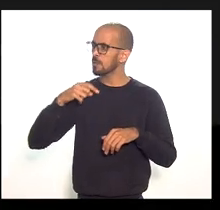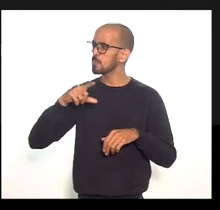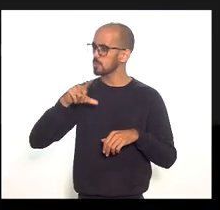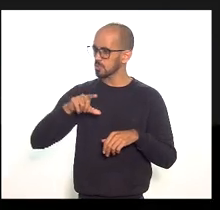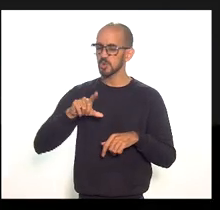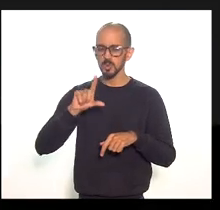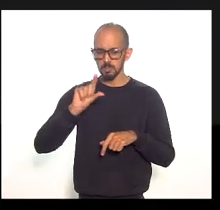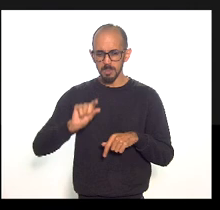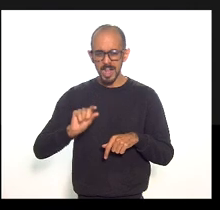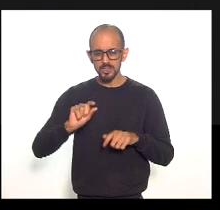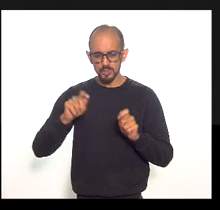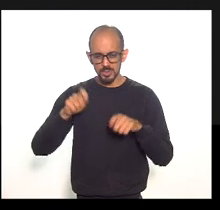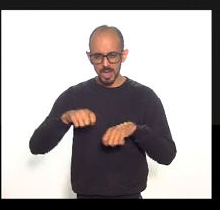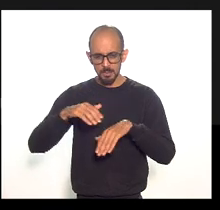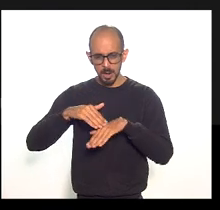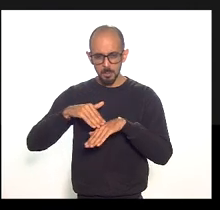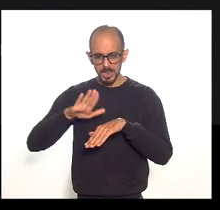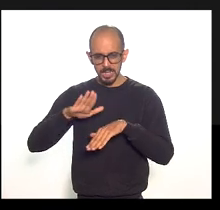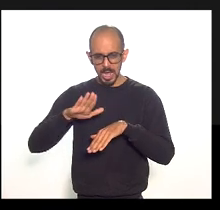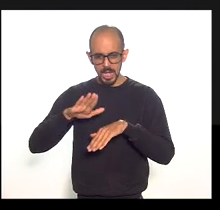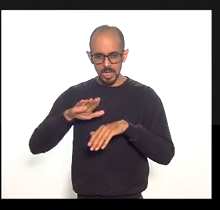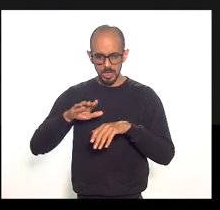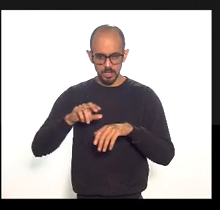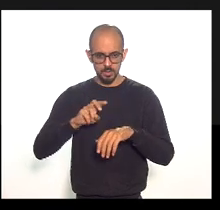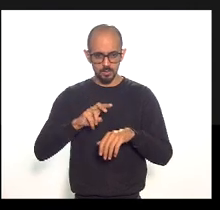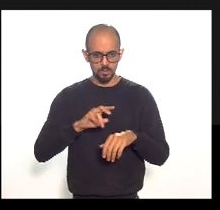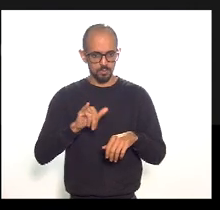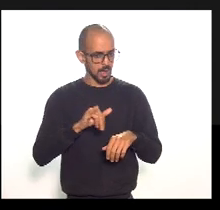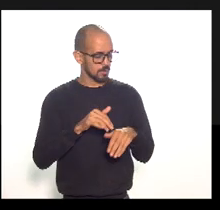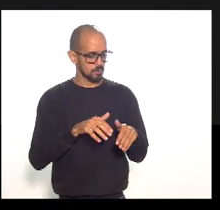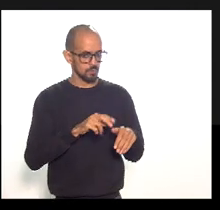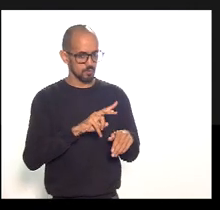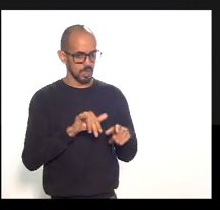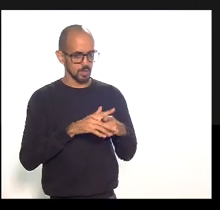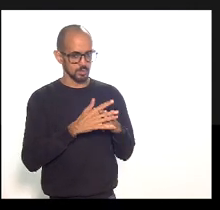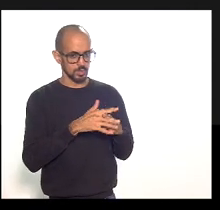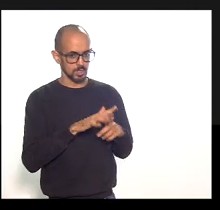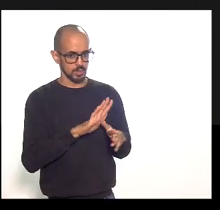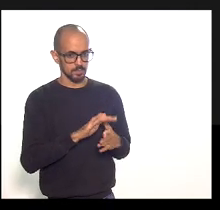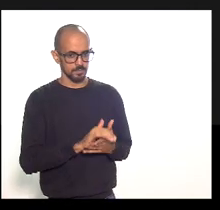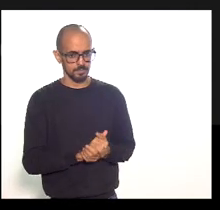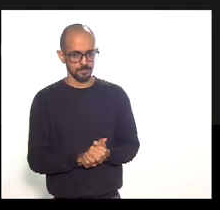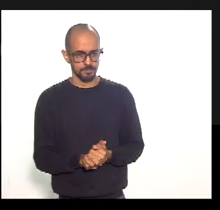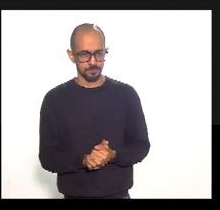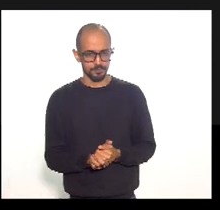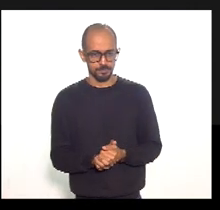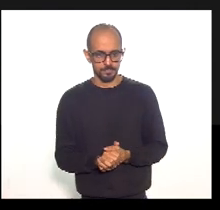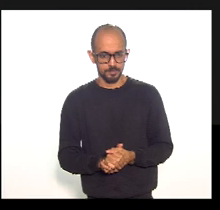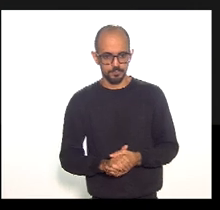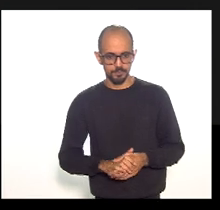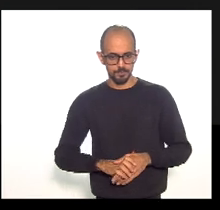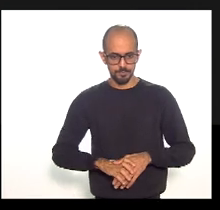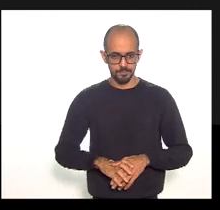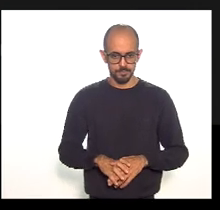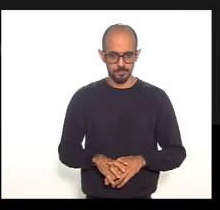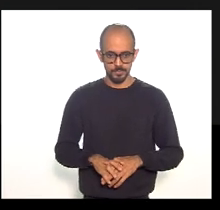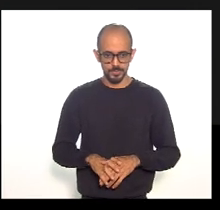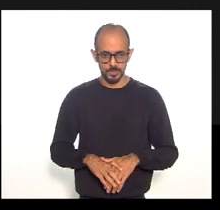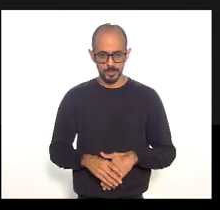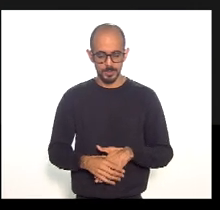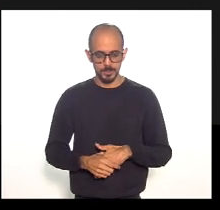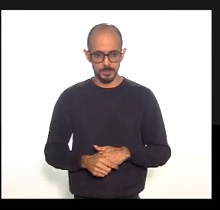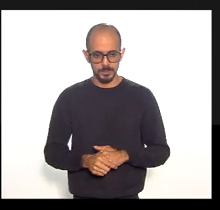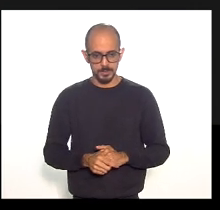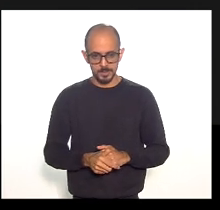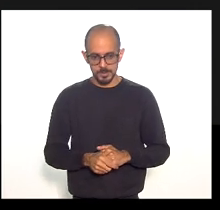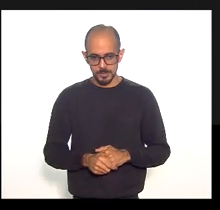como Tem aumentar aí, não? sim. Espera aí que vou aumentar agora aqui. Aqui, né?